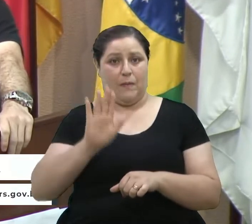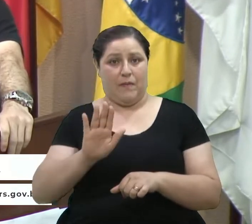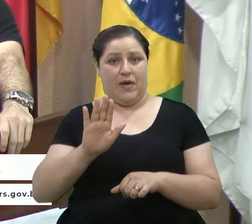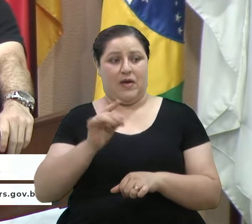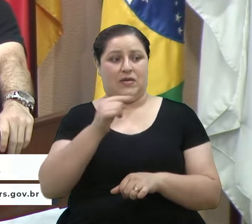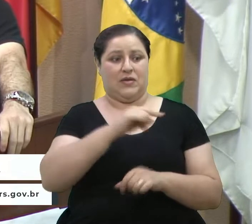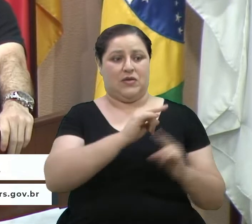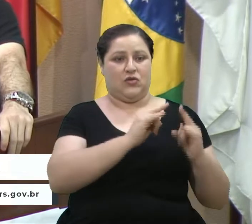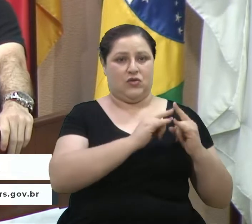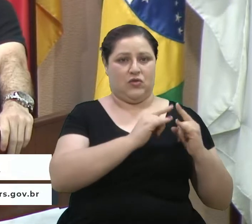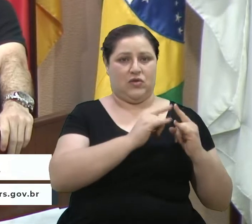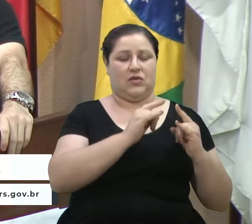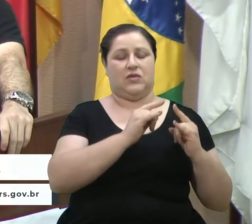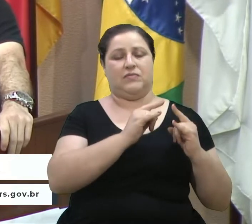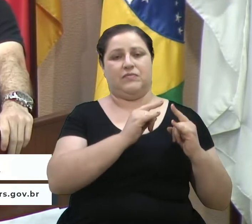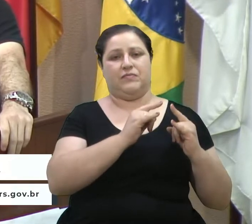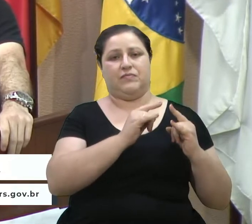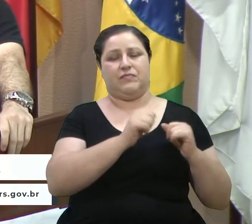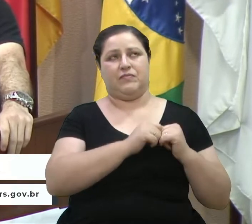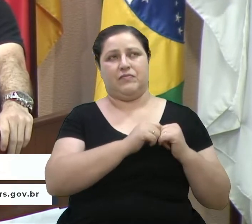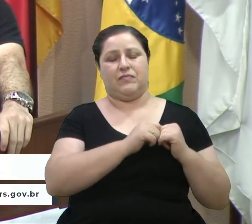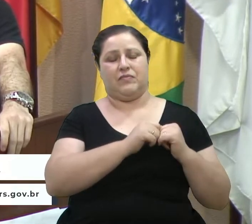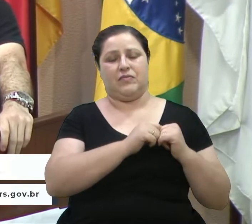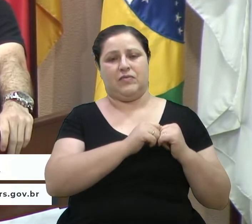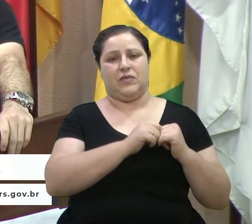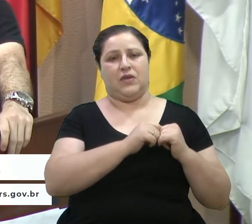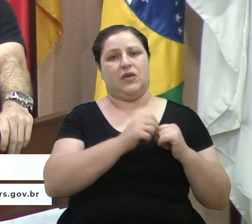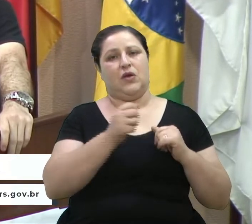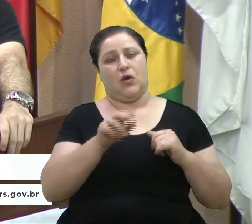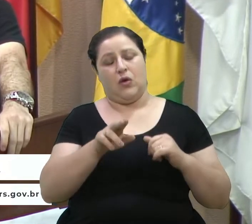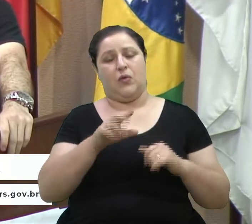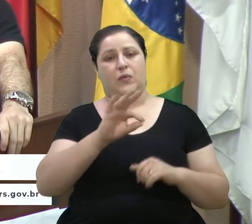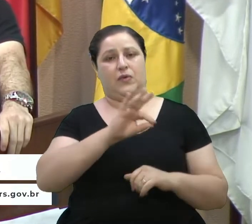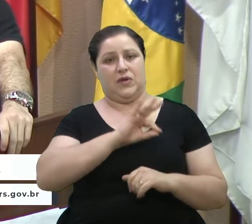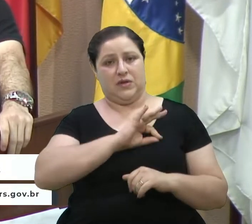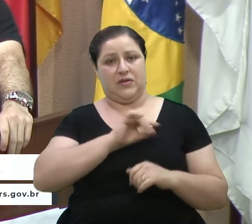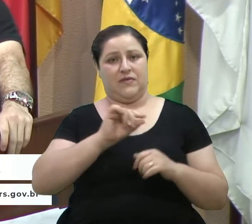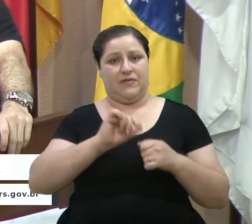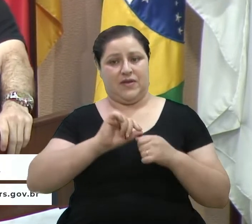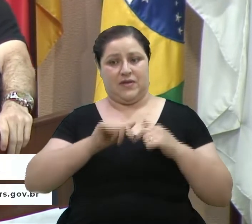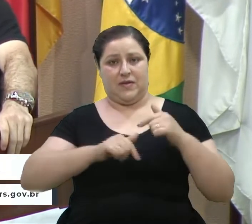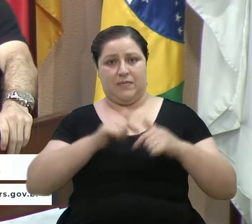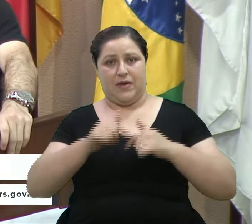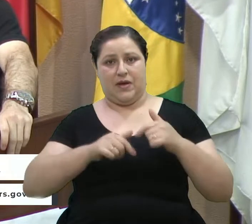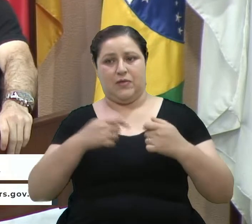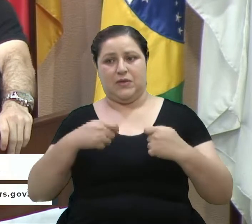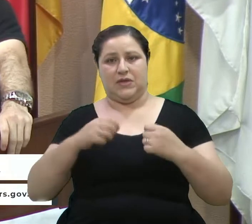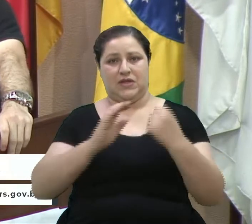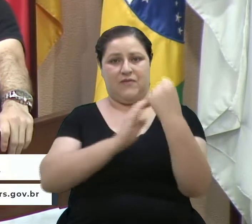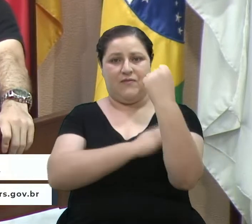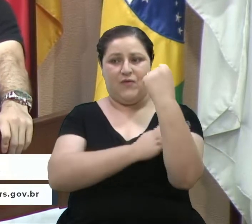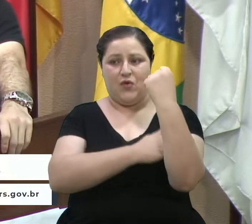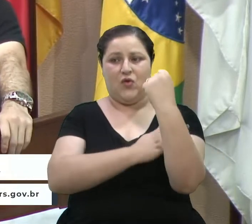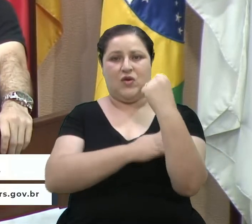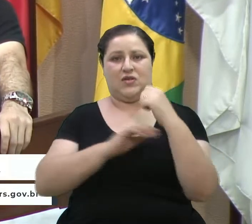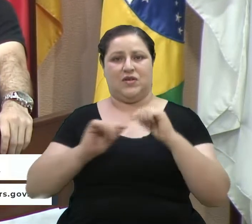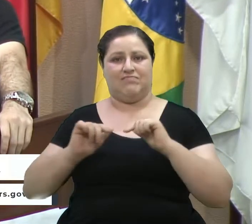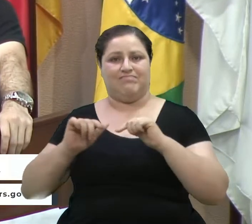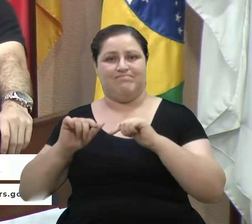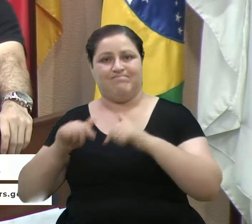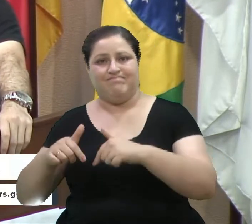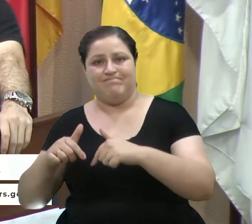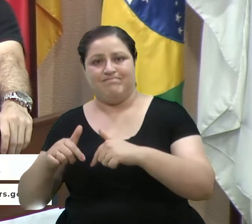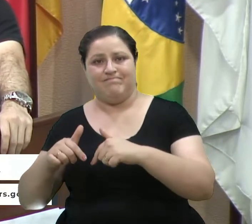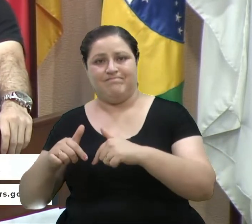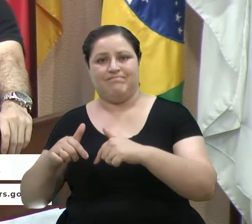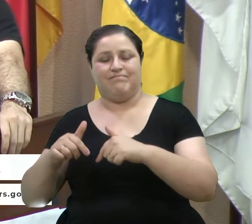deles também, ou utilizam o uso progressivo da força, aí o pessoal acha ruim e gera polêmica e